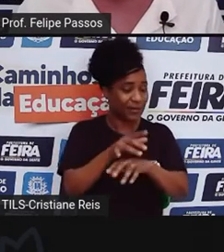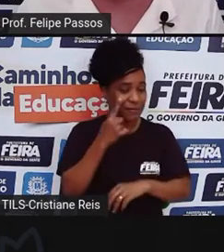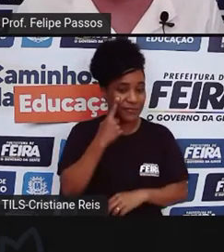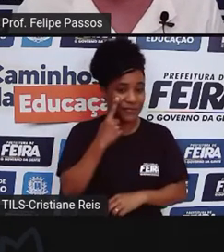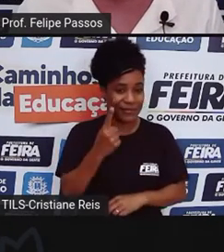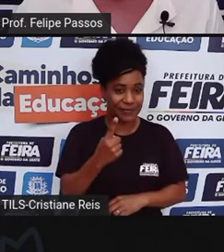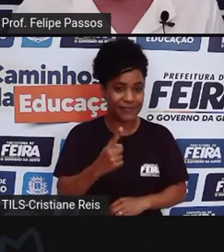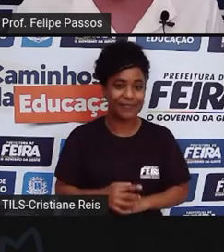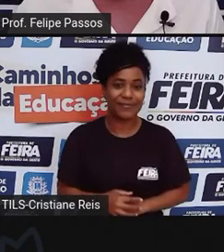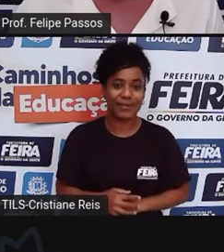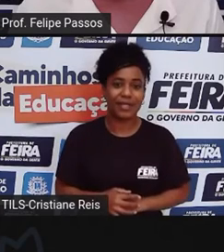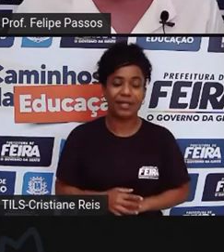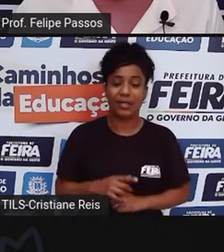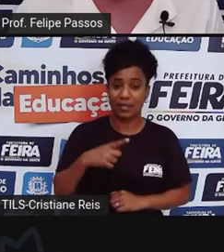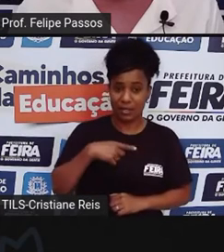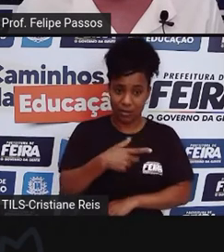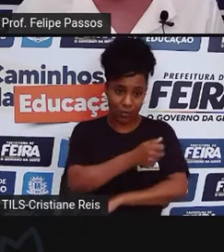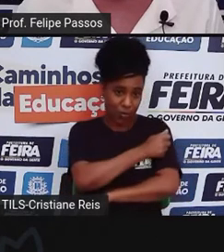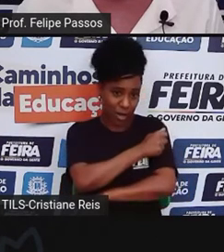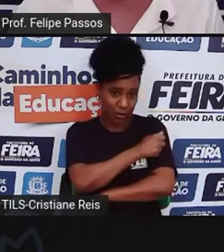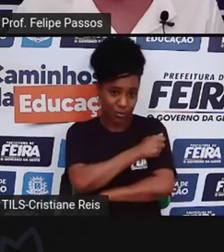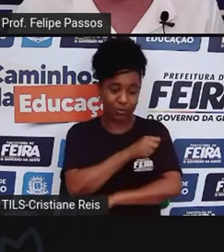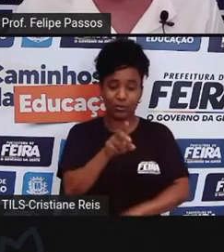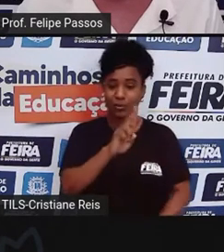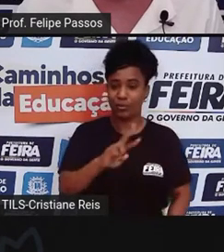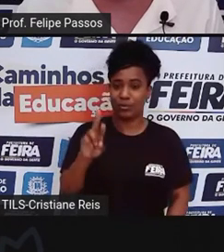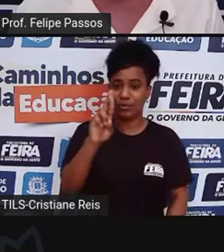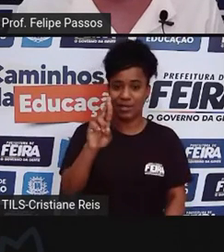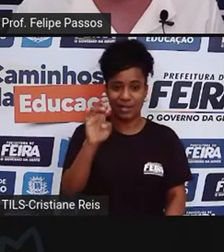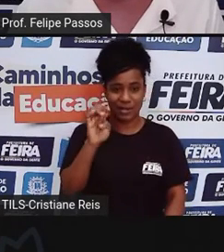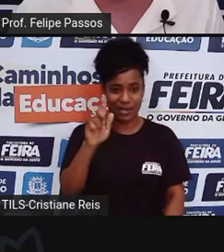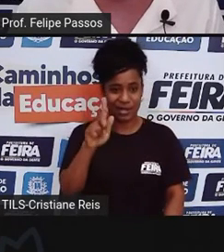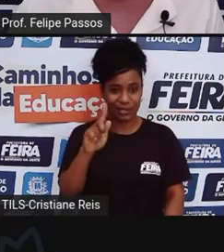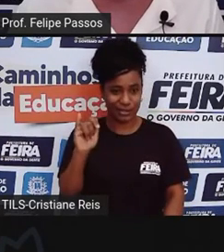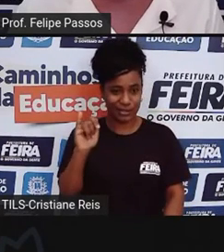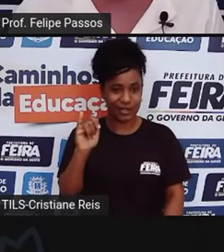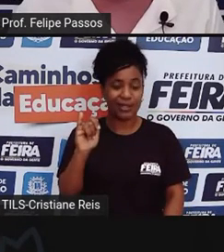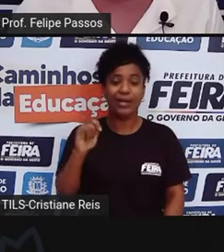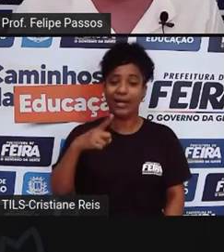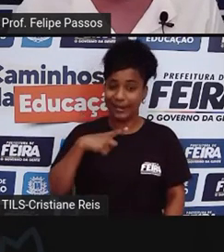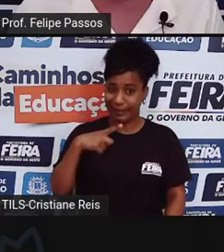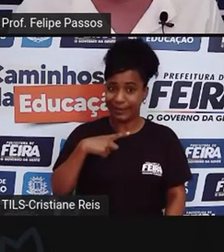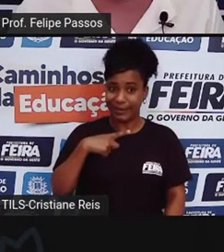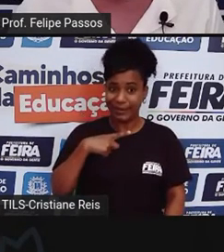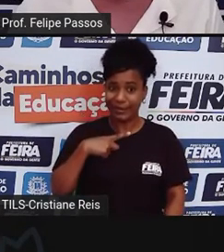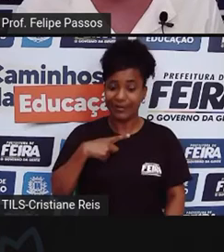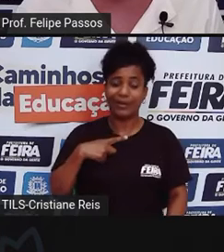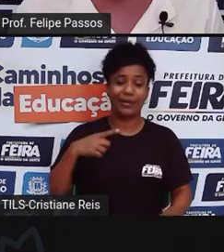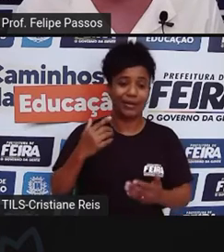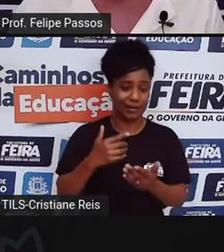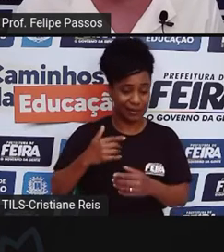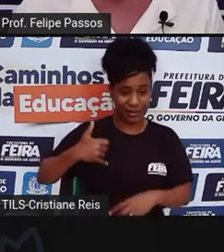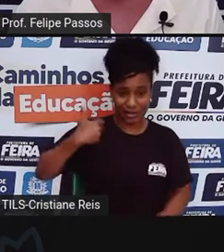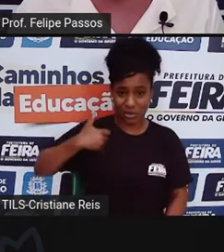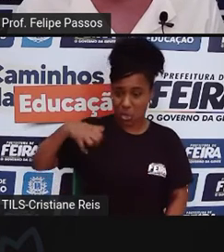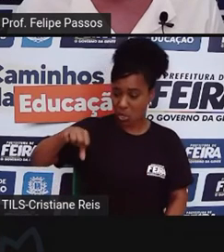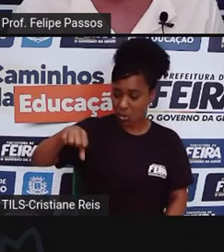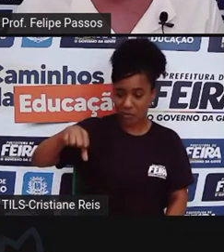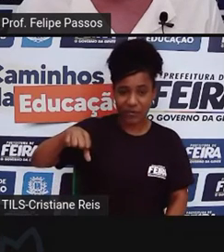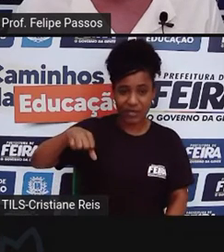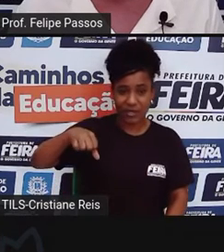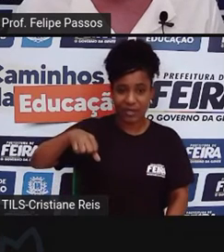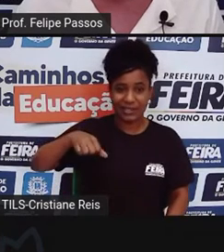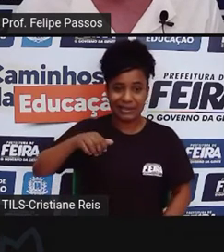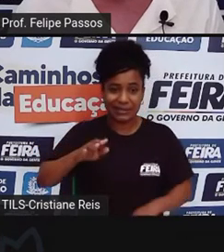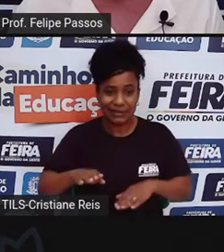anos, ele começou a andar aos 9 anos de idade, ele tem deficiências múltiplas. Então, ele